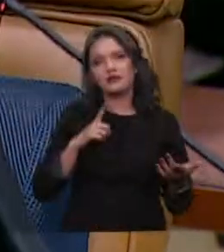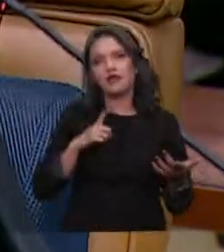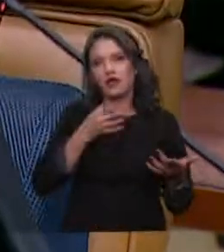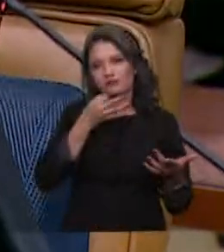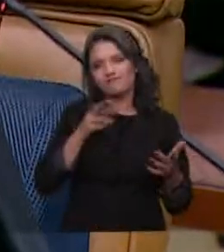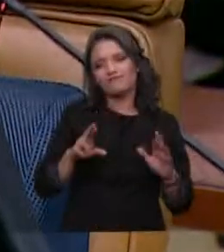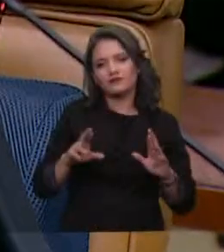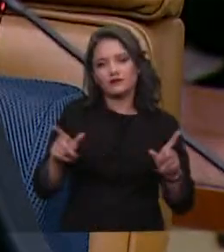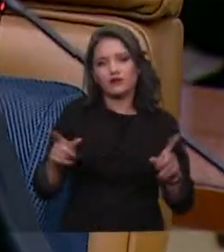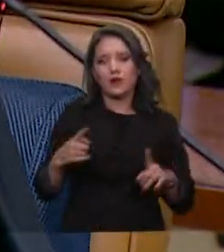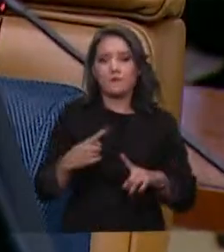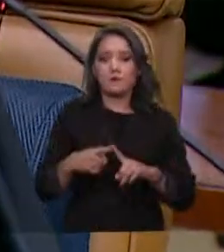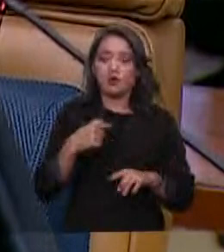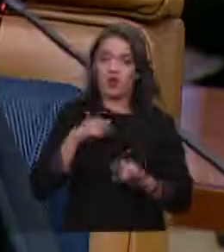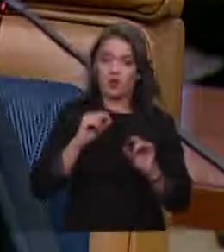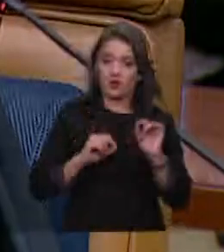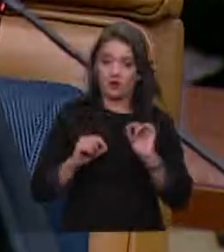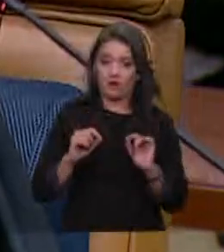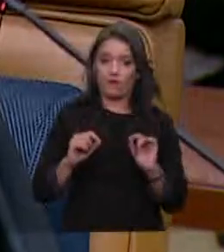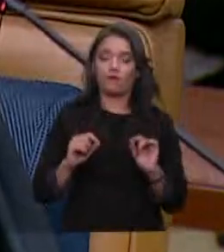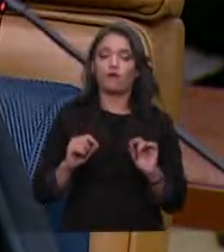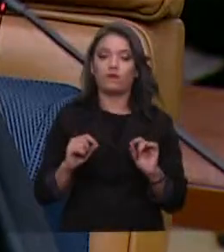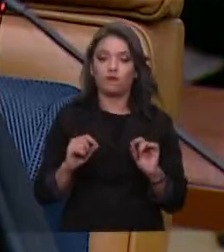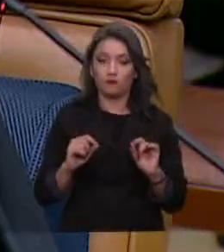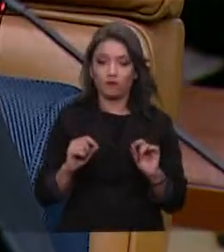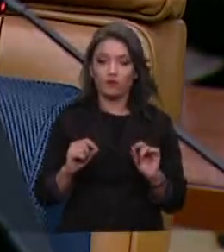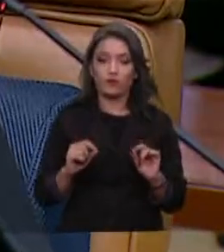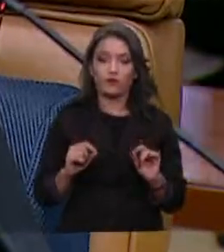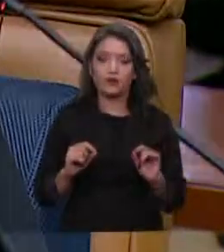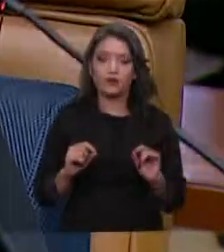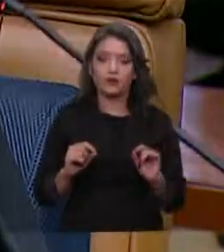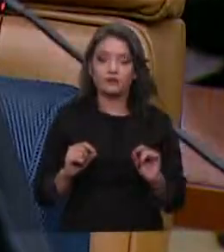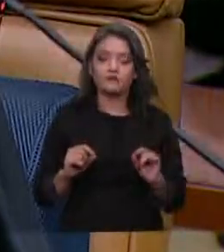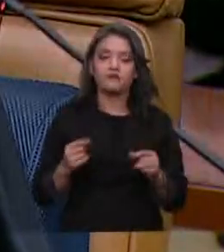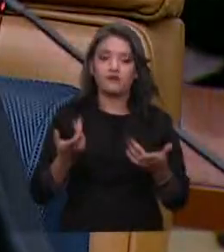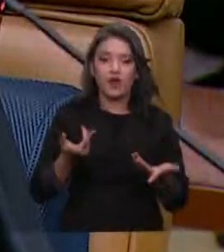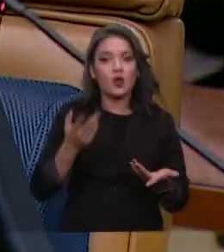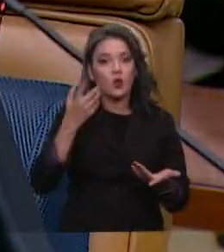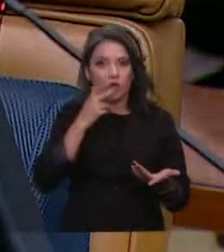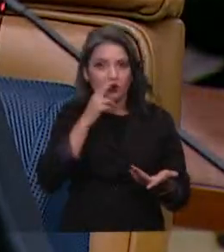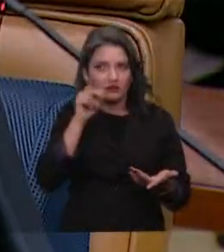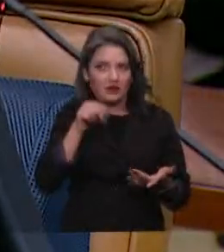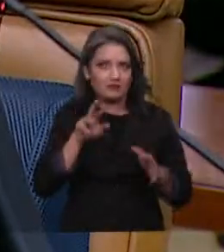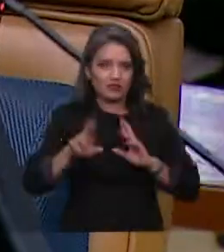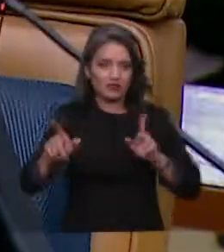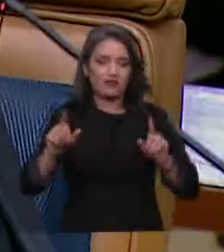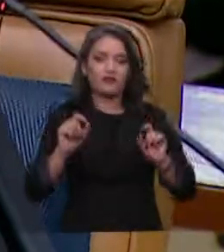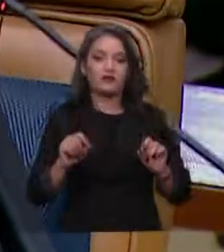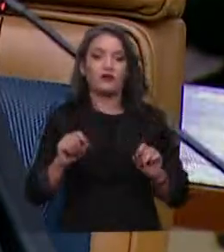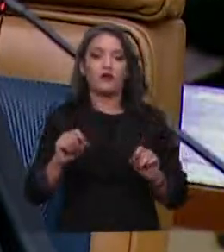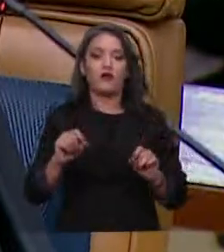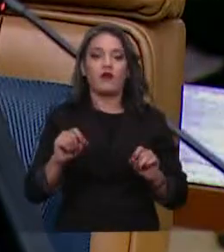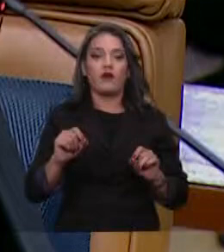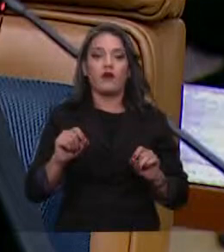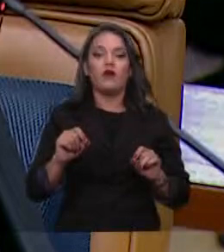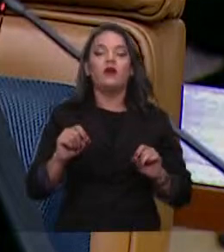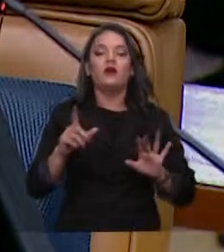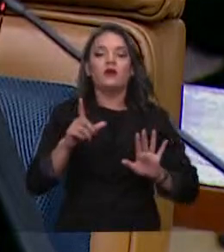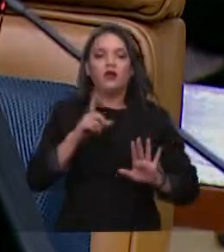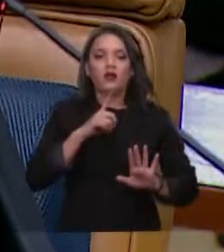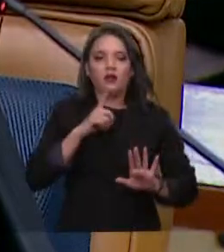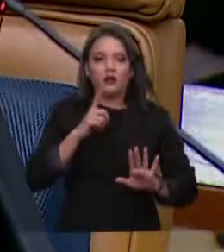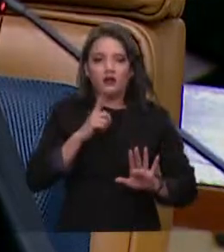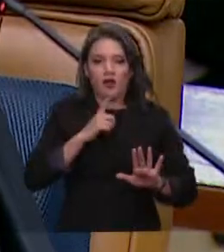uma divergência, porque eu estou considerando, como não me parece ser diferente, e creio que essa é a posição de Vossa Excelência, a autonomia do